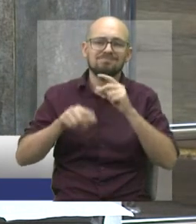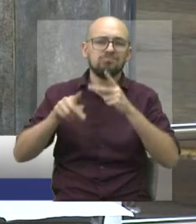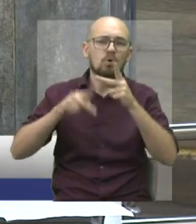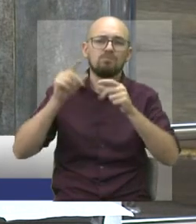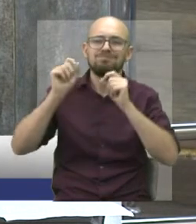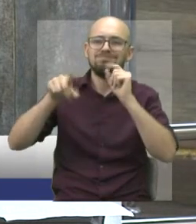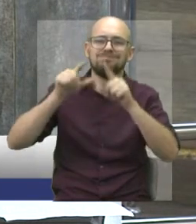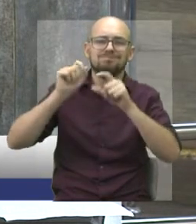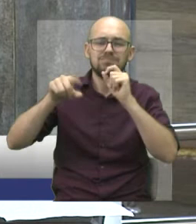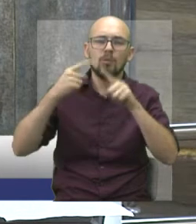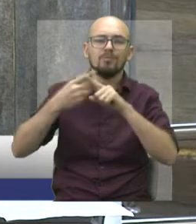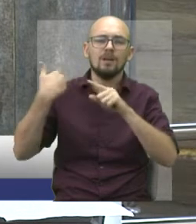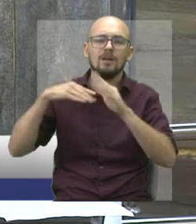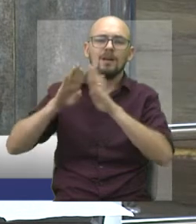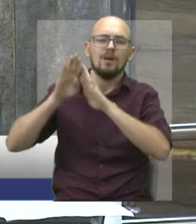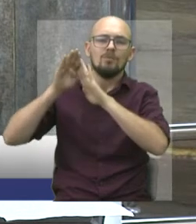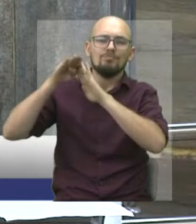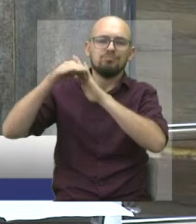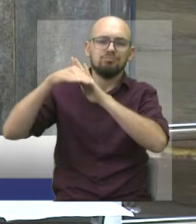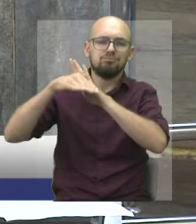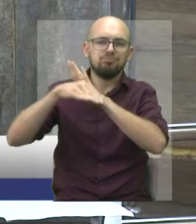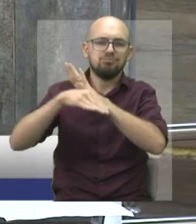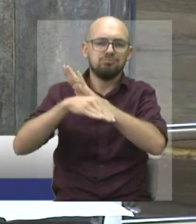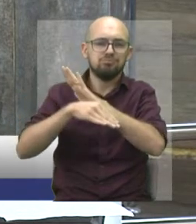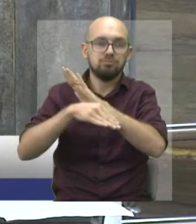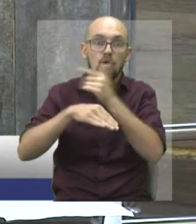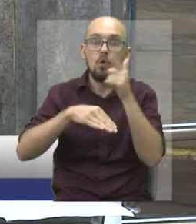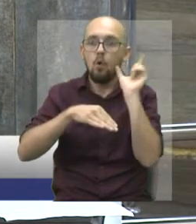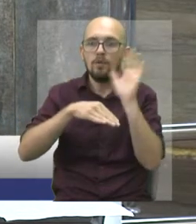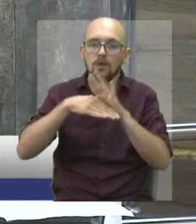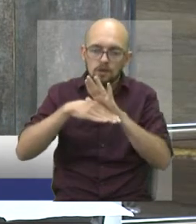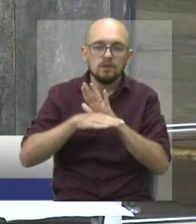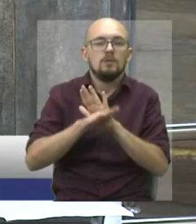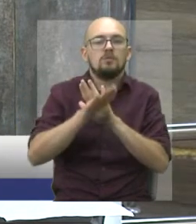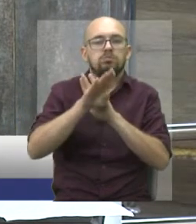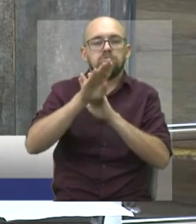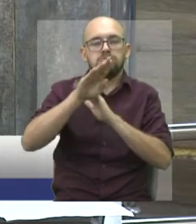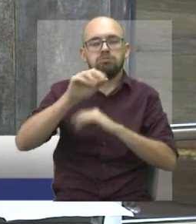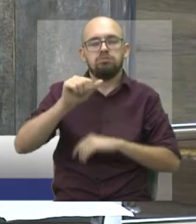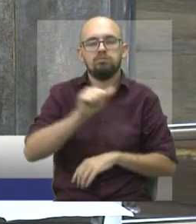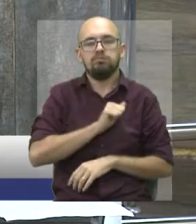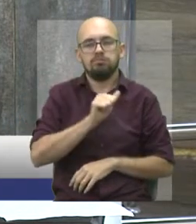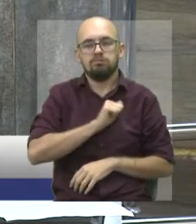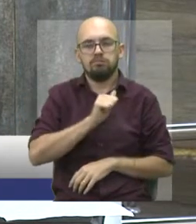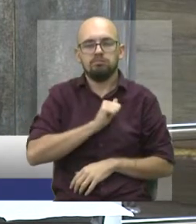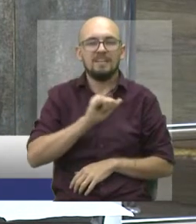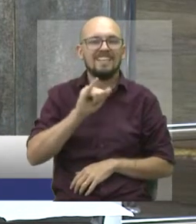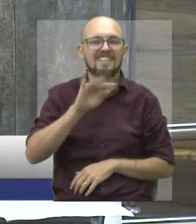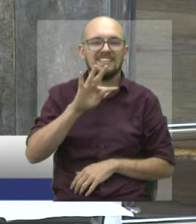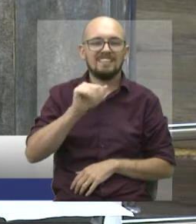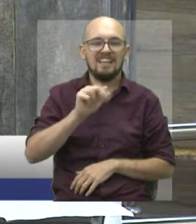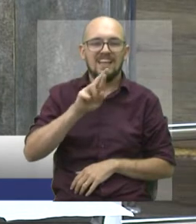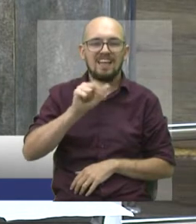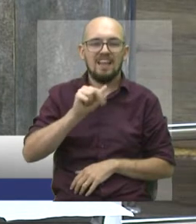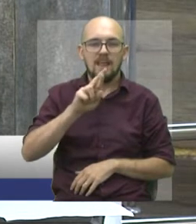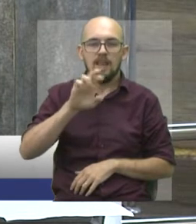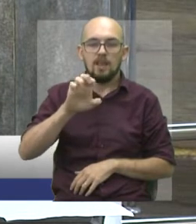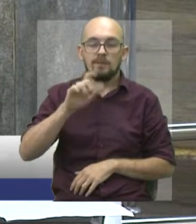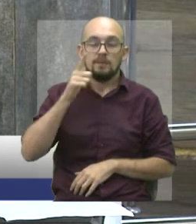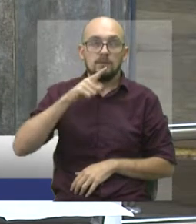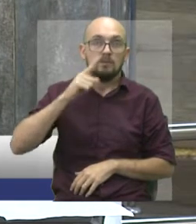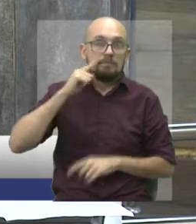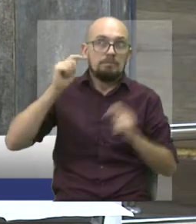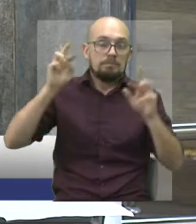pela má campanha aí dos dois últimos jogos, mas que ontem venceu em casa a equipe do Tararé e dando assim chances ainda de